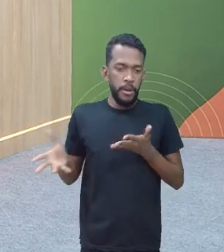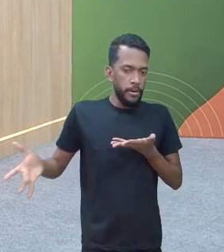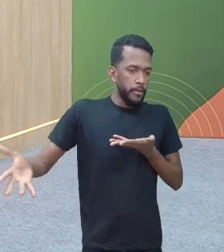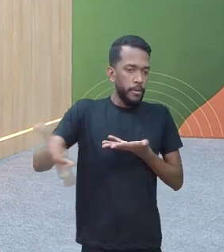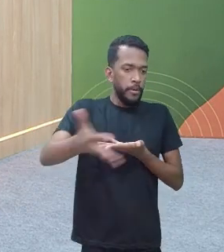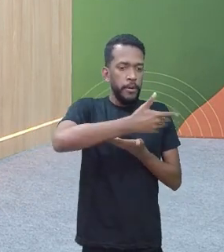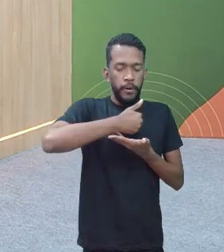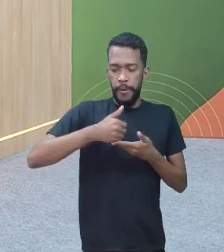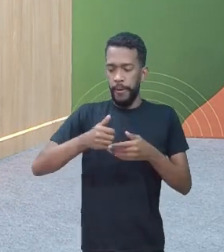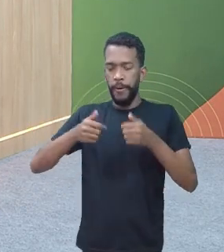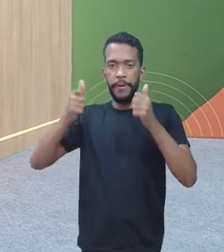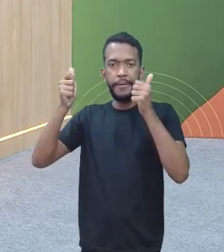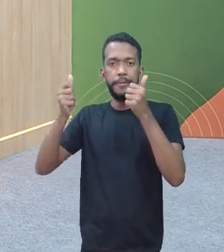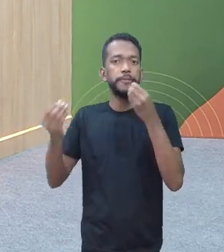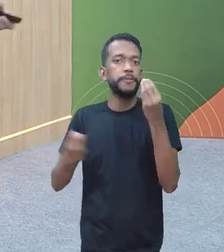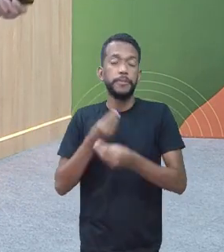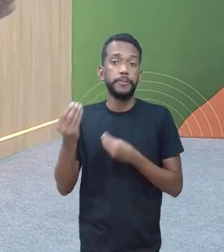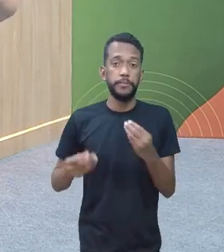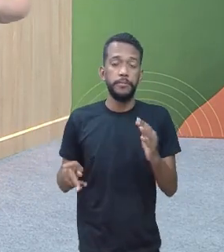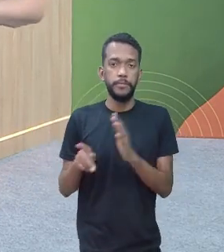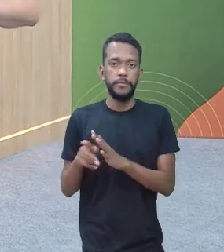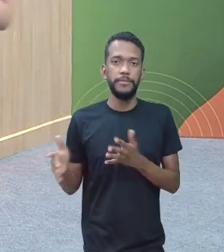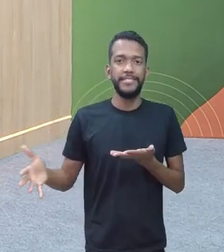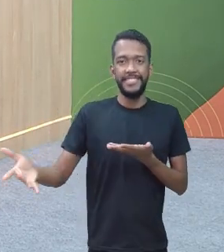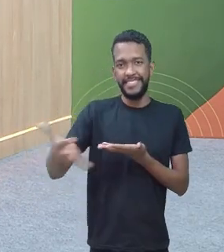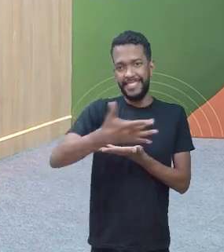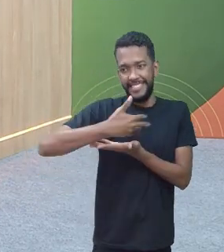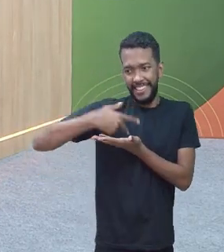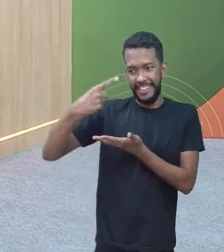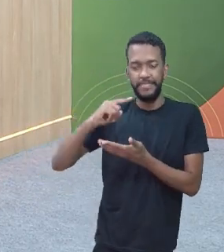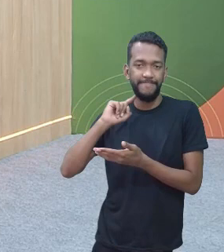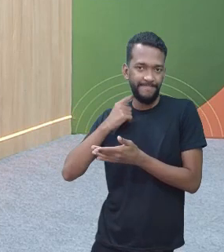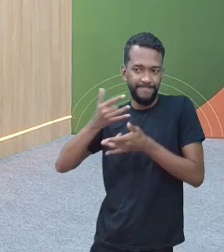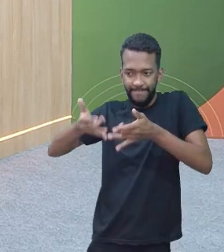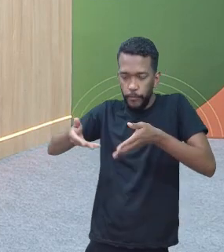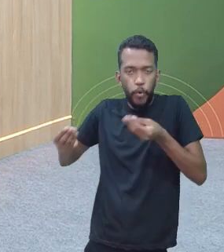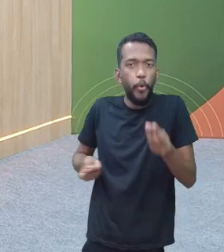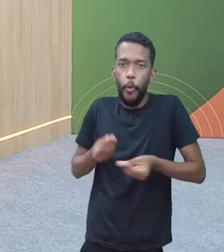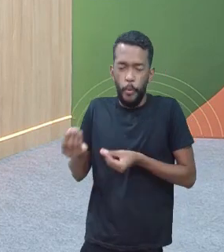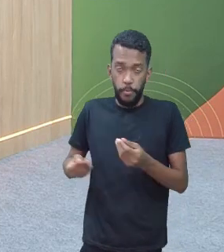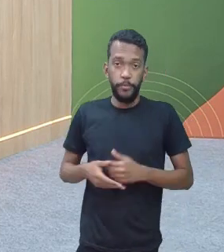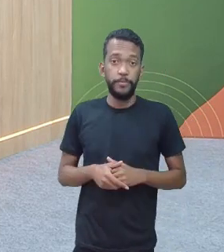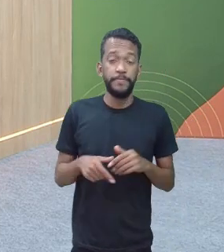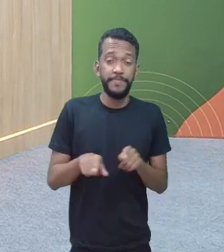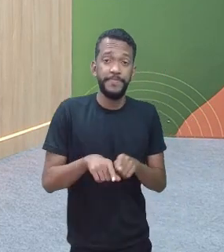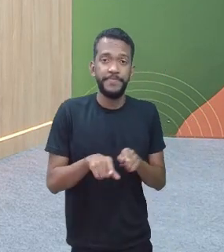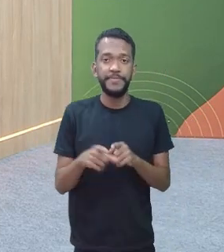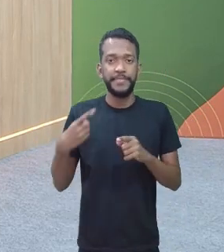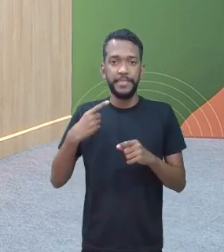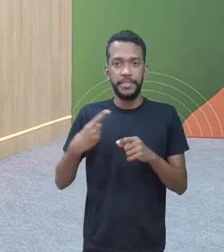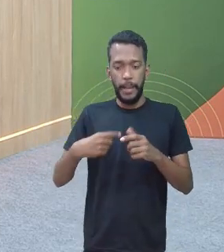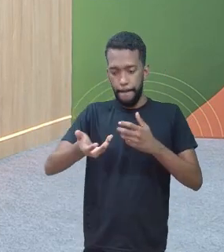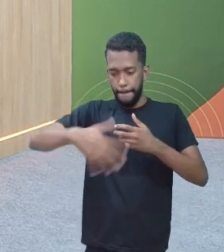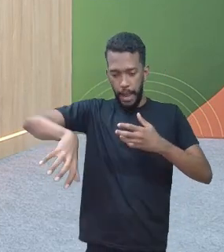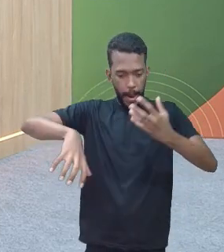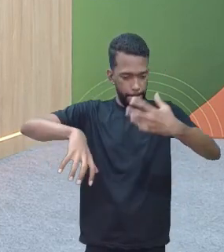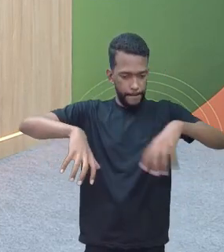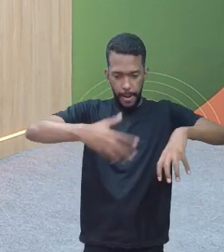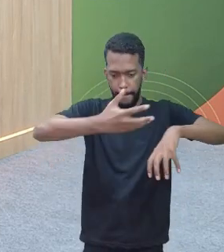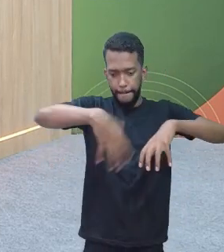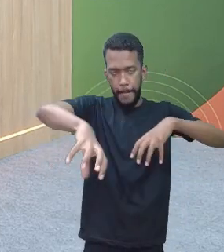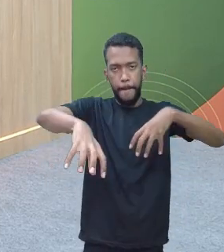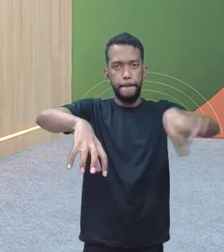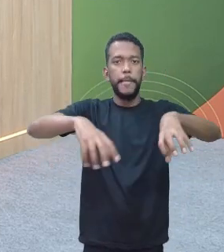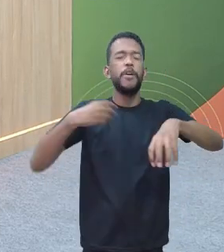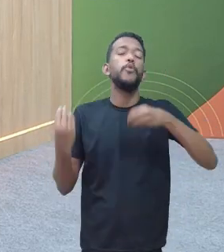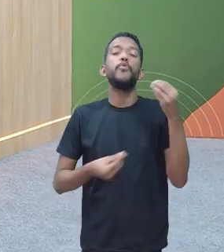funciona essa captação desse resíduo. E a coleta seletiva, a ideia de como que hoje está sendo